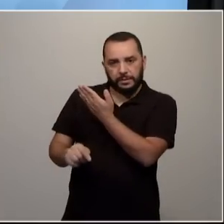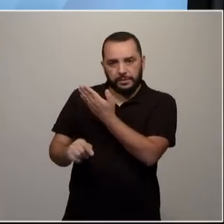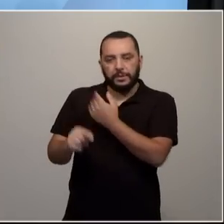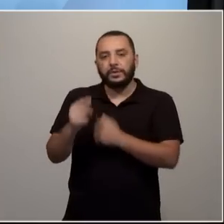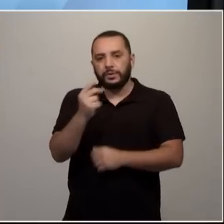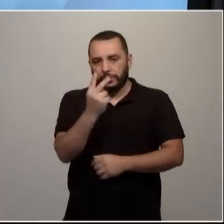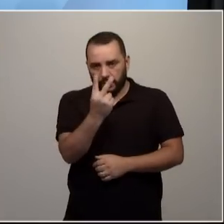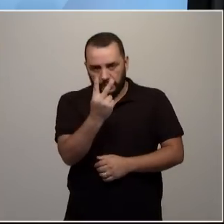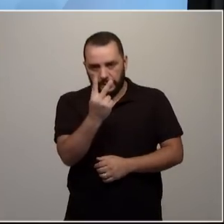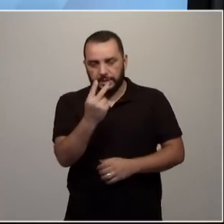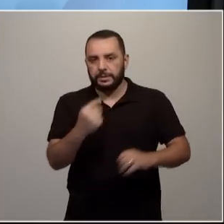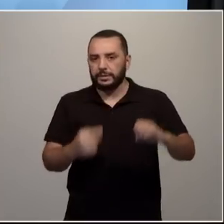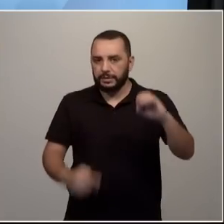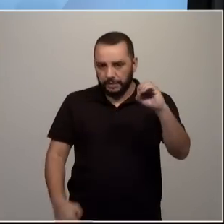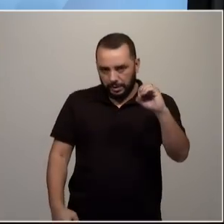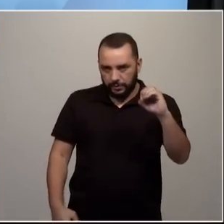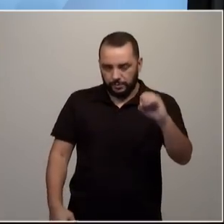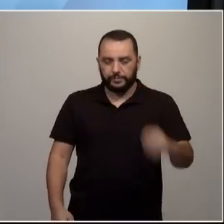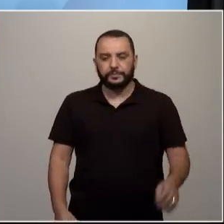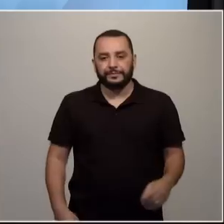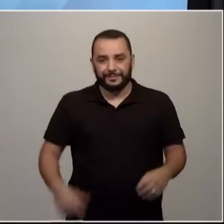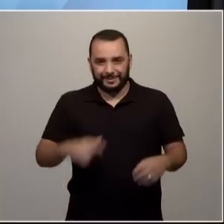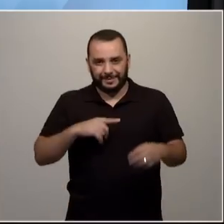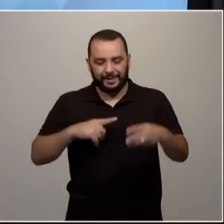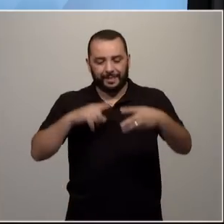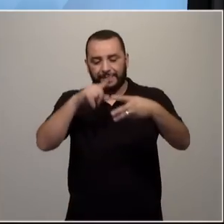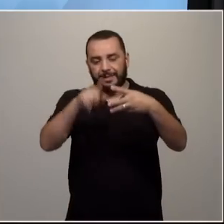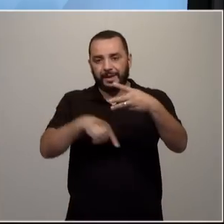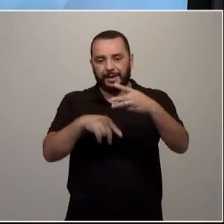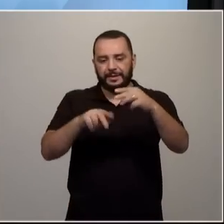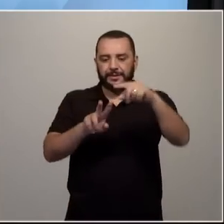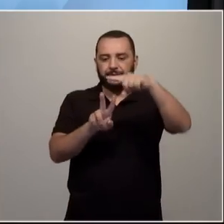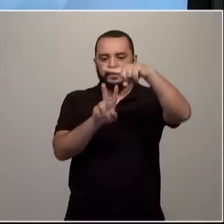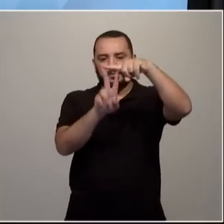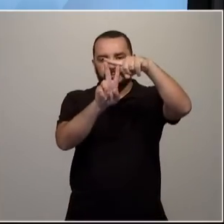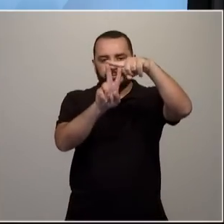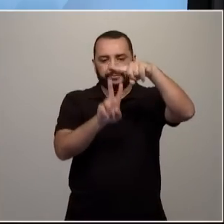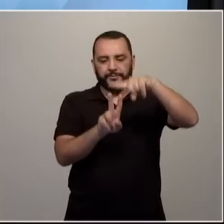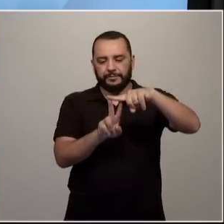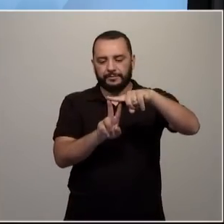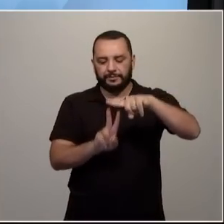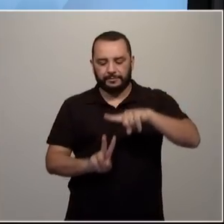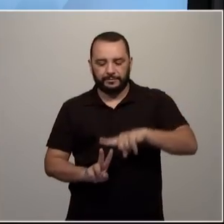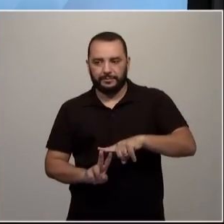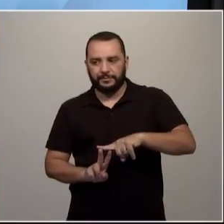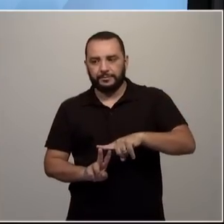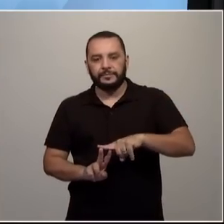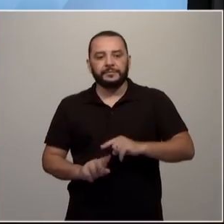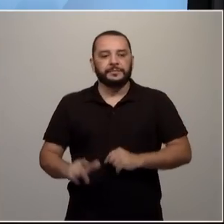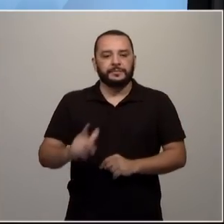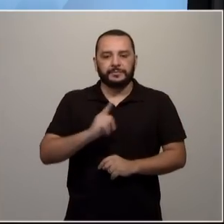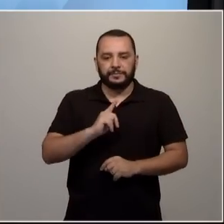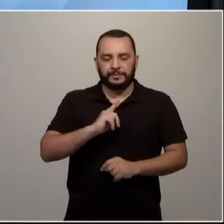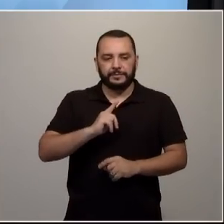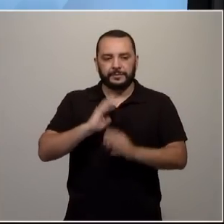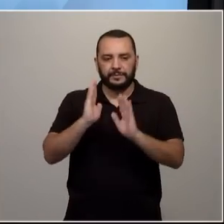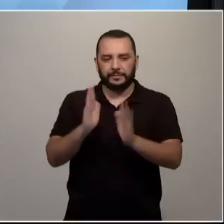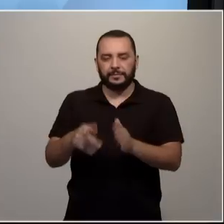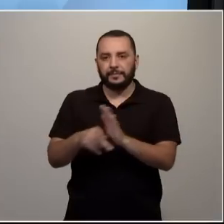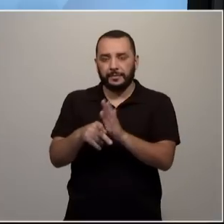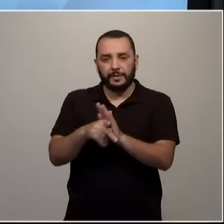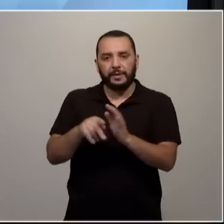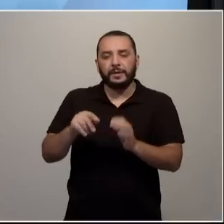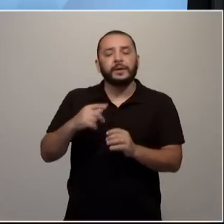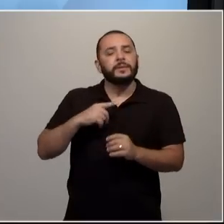tenho 3 vetores no espaço, só que um deles tem um parâmetro alfa que eu desconheço. Aí a minha